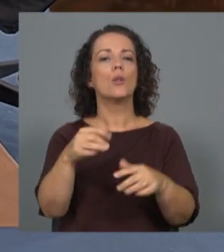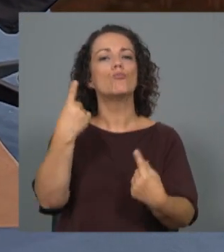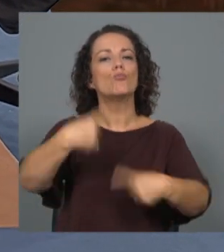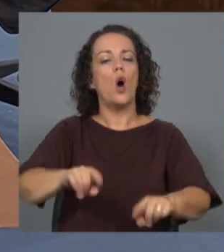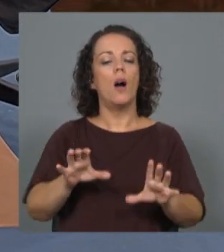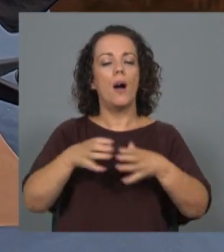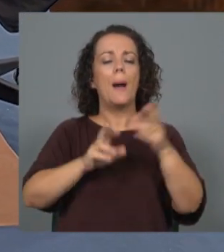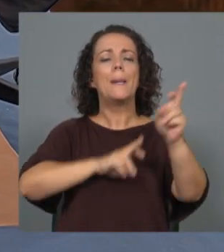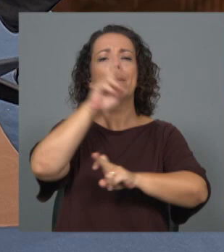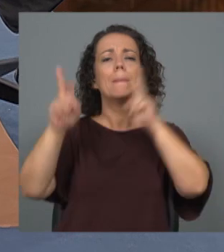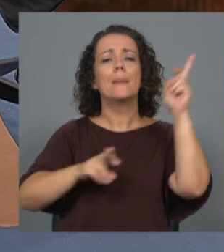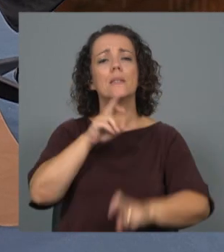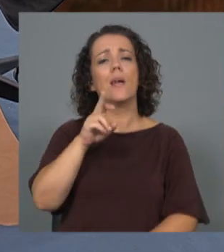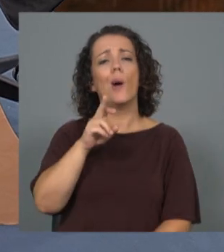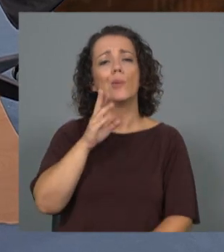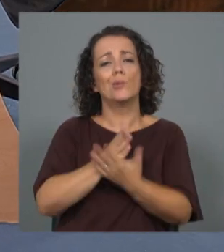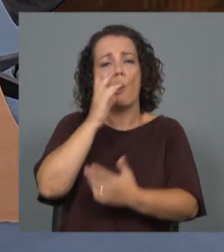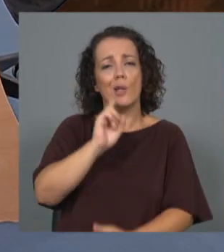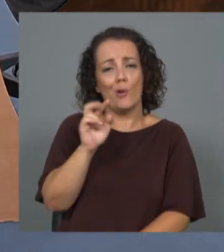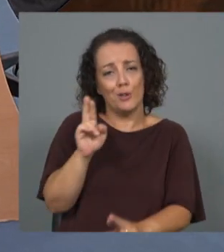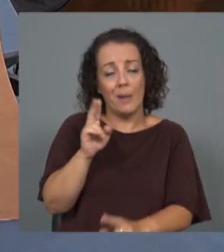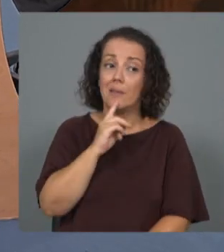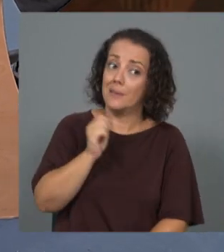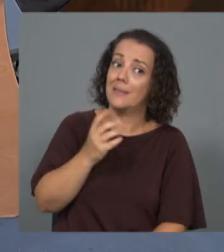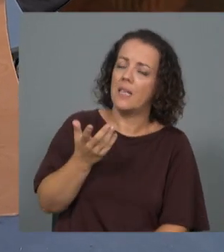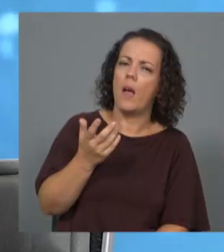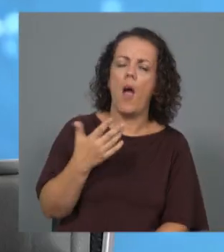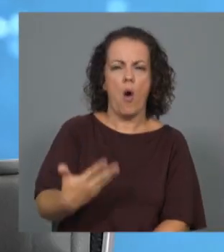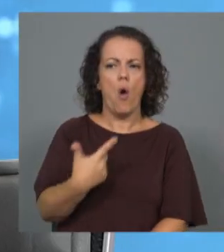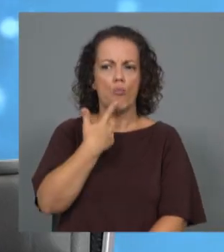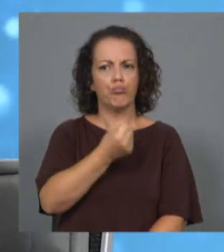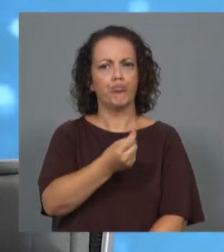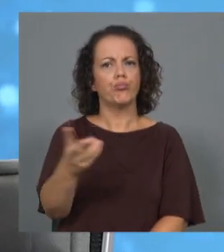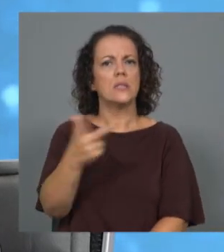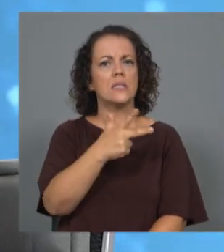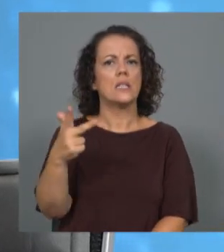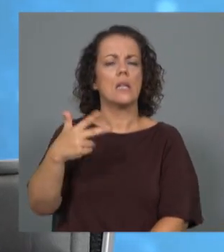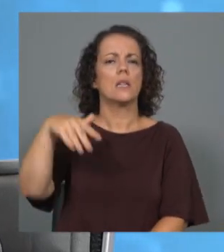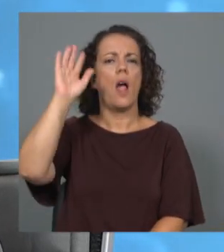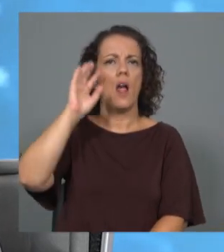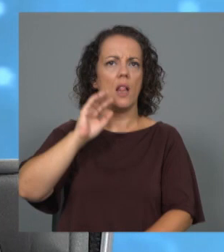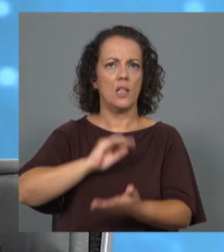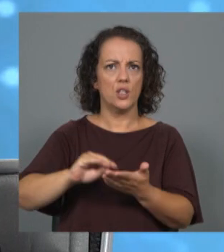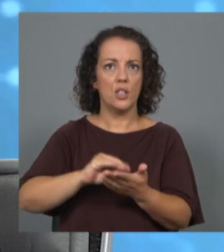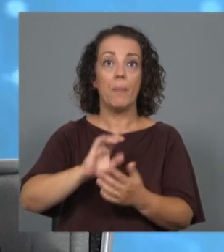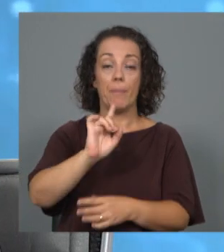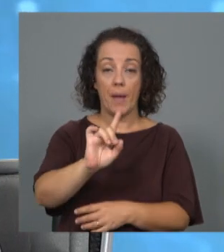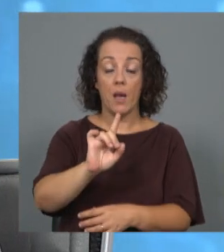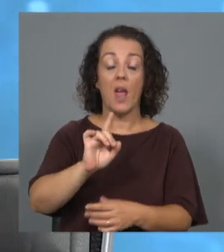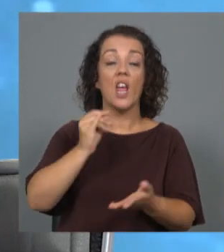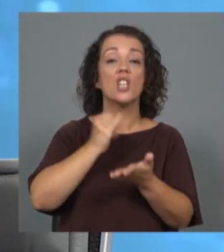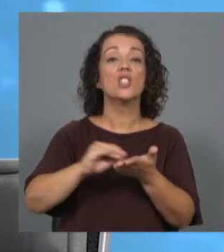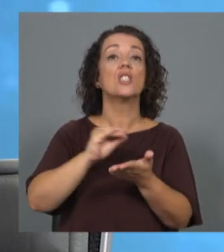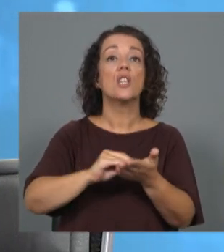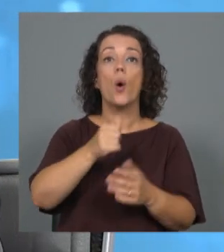missionárias. Sem dúvida. Neste momento já há algumas centenas de inscrições. As inscrições são presenciais ou online.